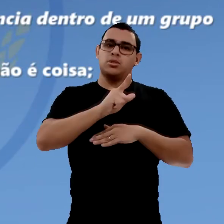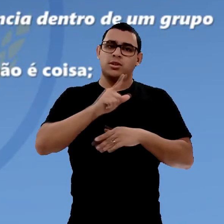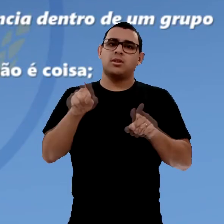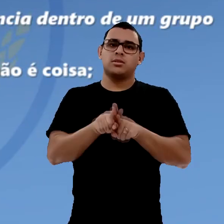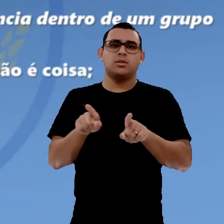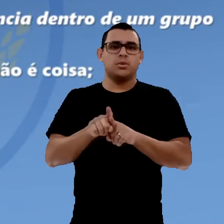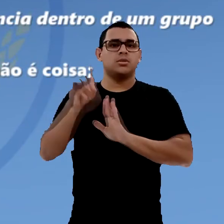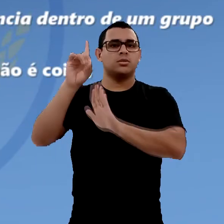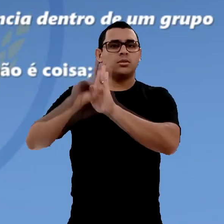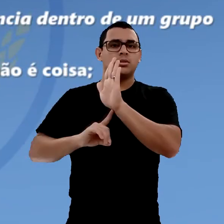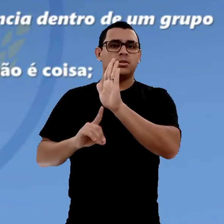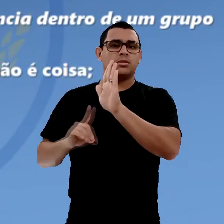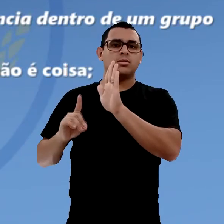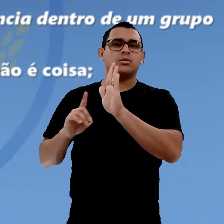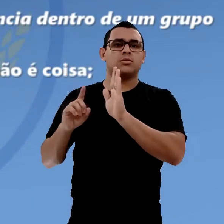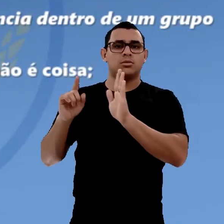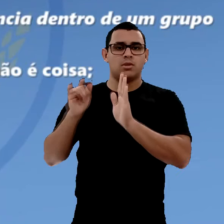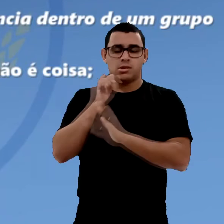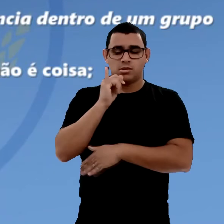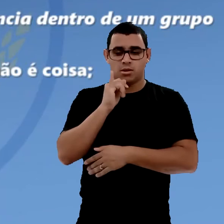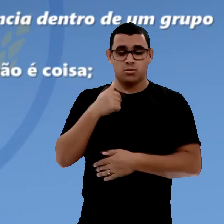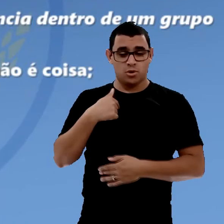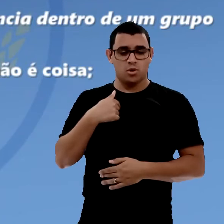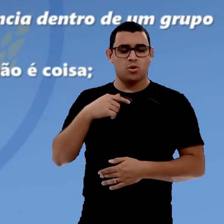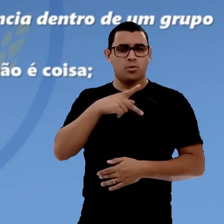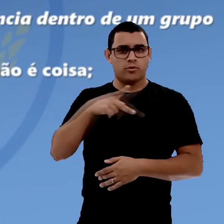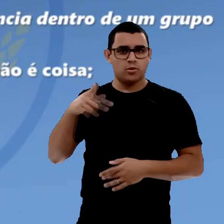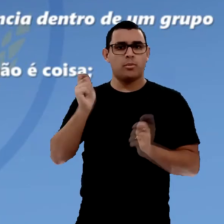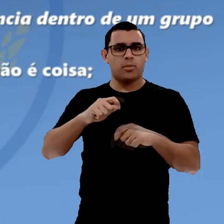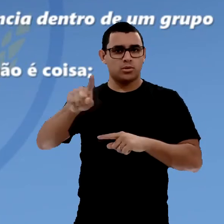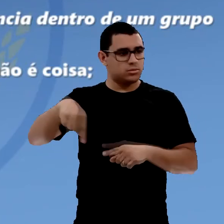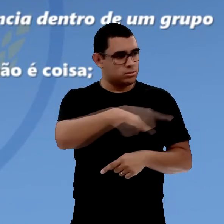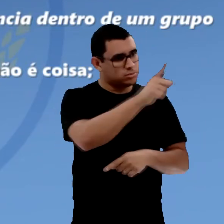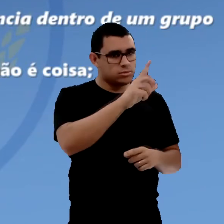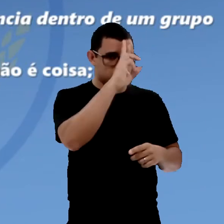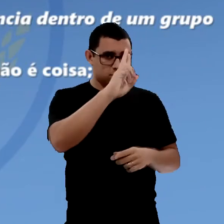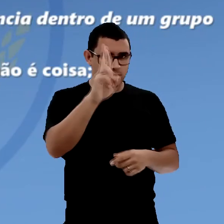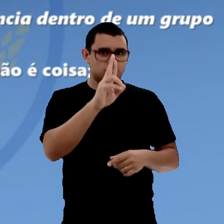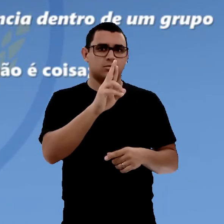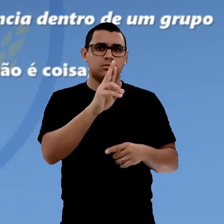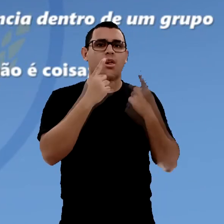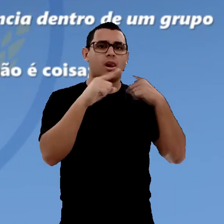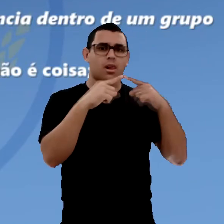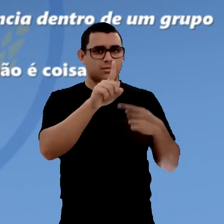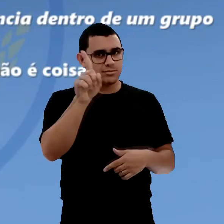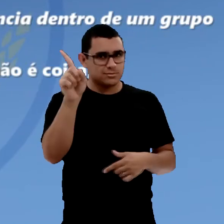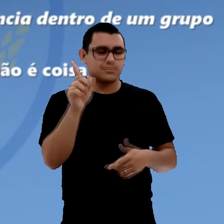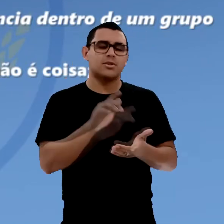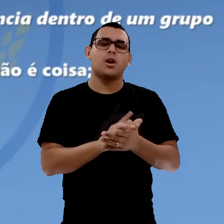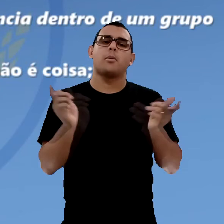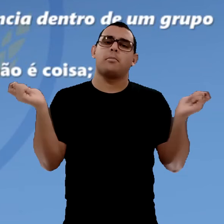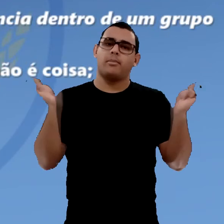de colocar o aluno para a diretoria, reduzir a pontuação do aluno,